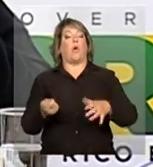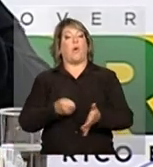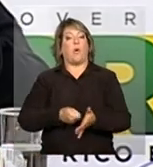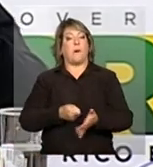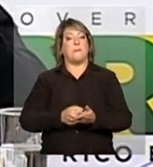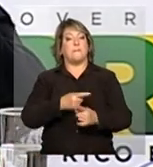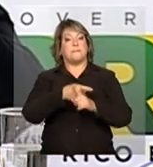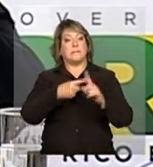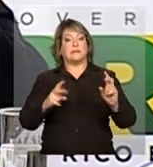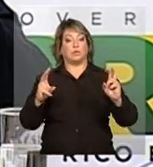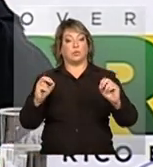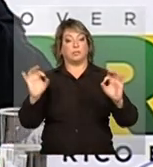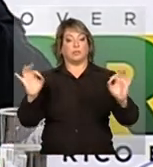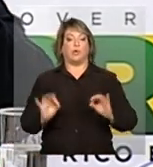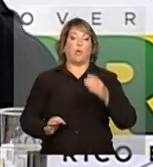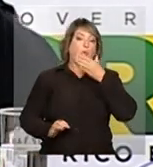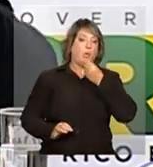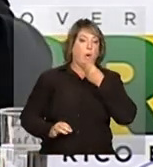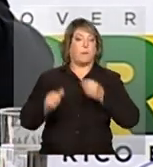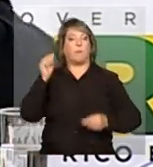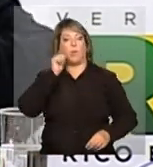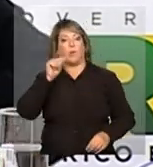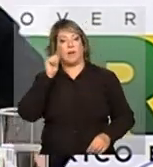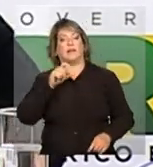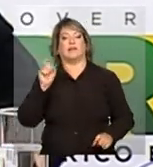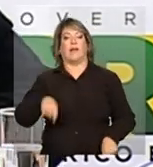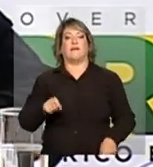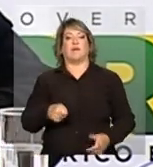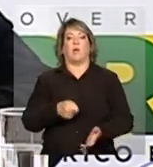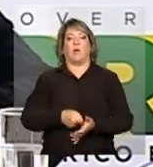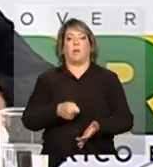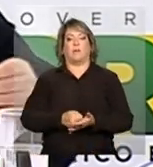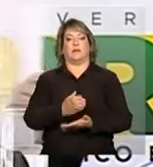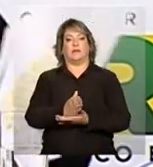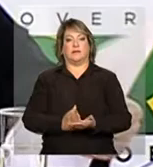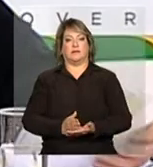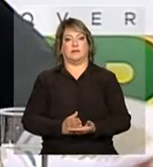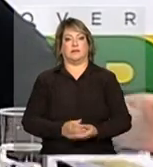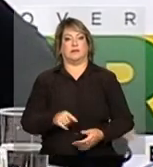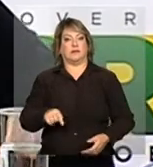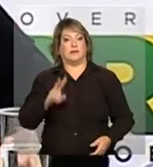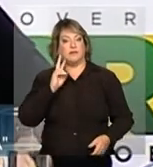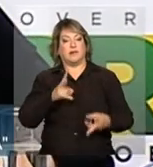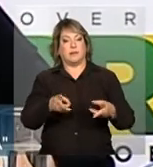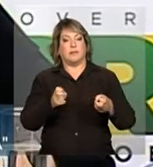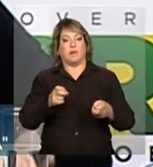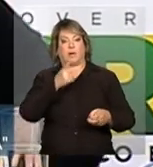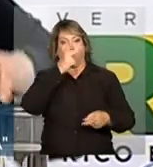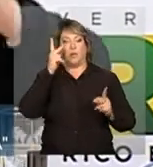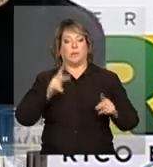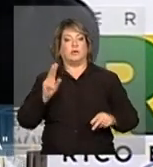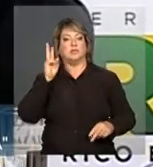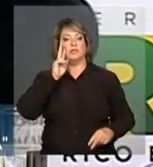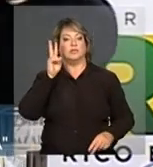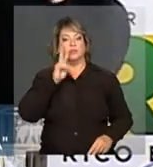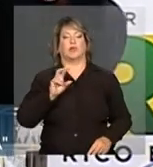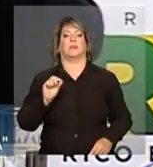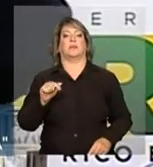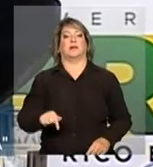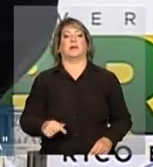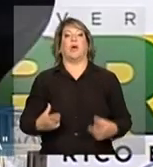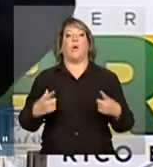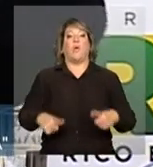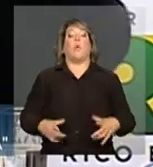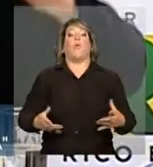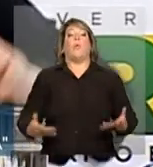é bastante definido a percepção da população em relação de